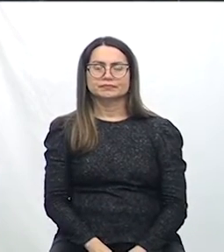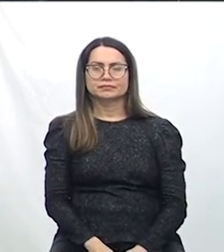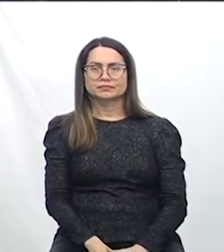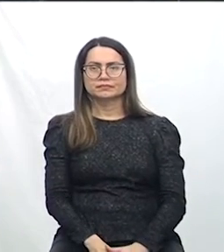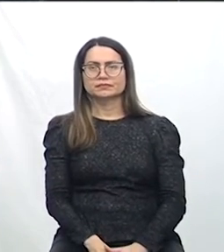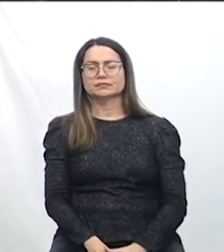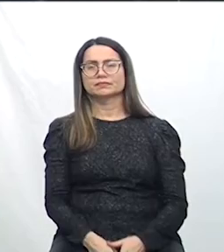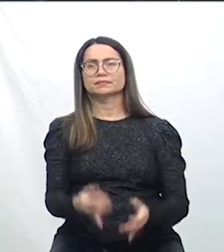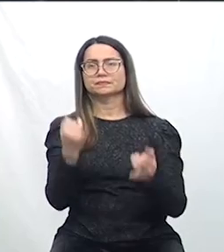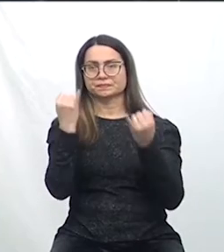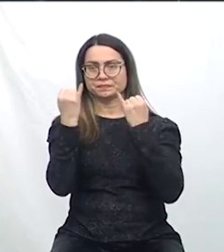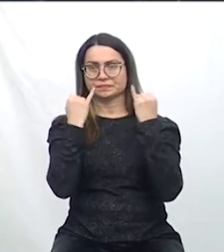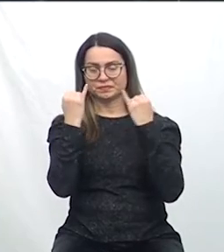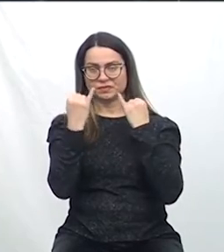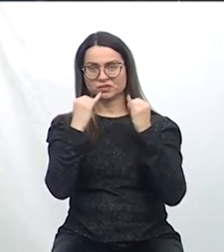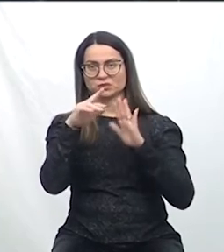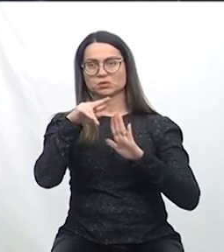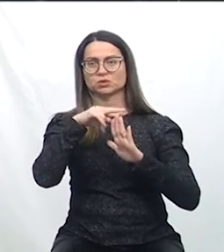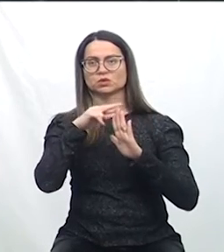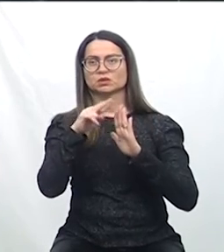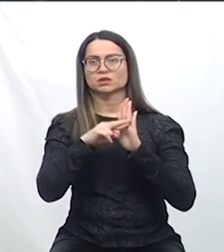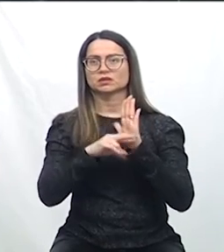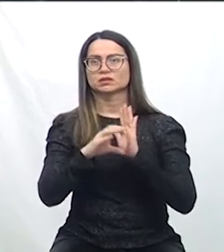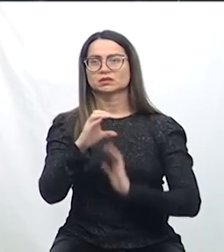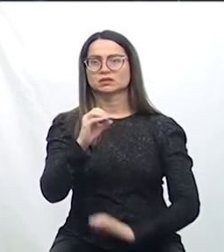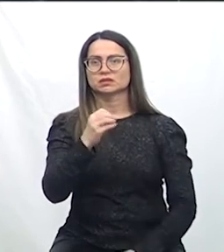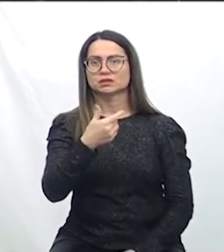Informo nos termos da resolução número